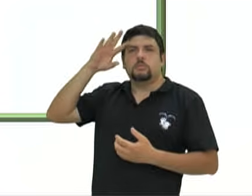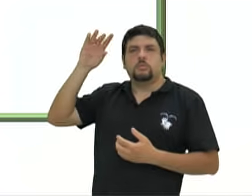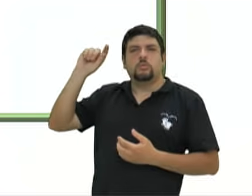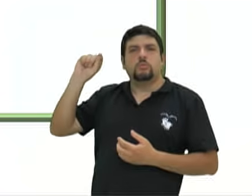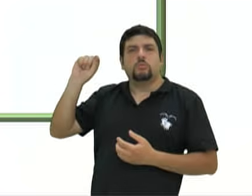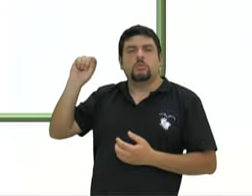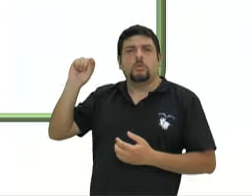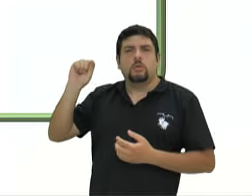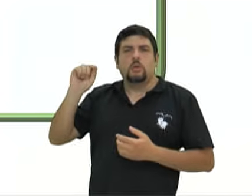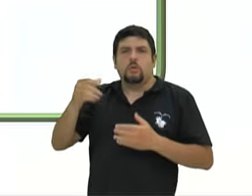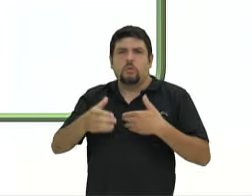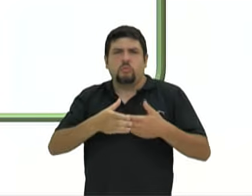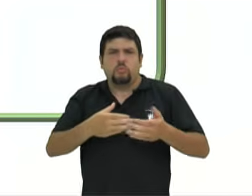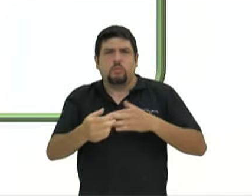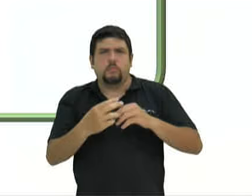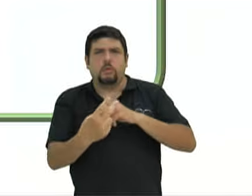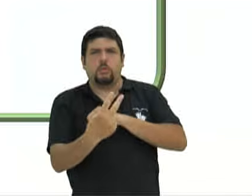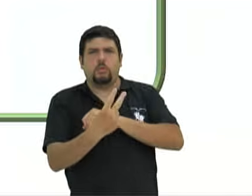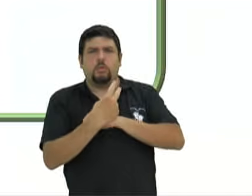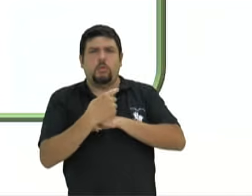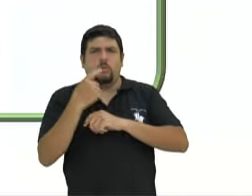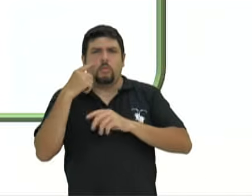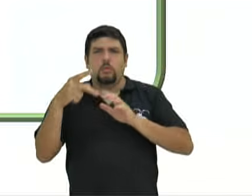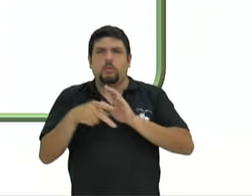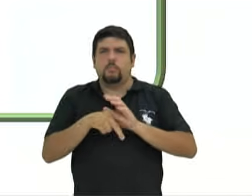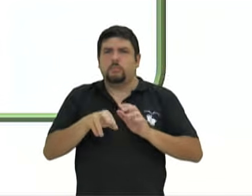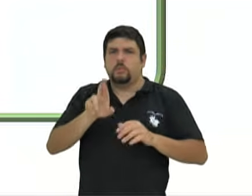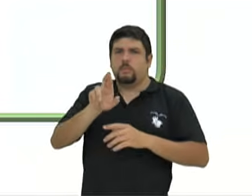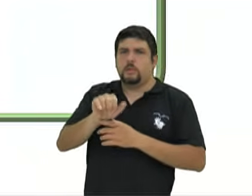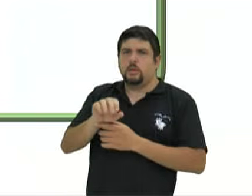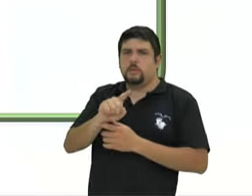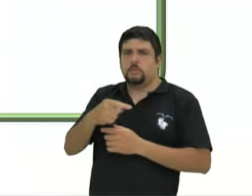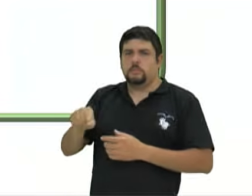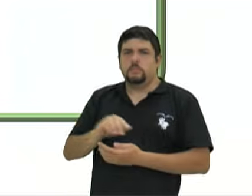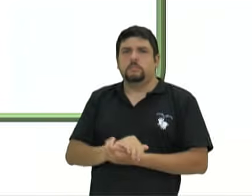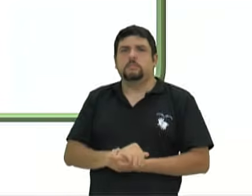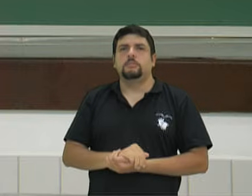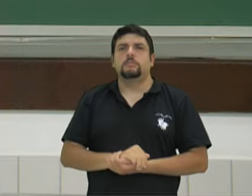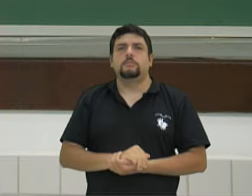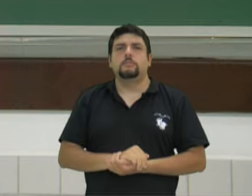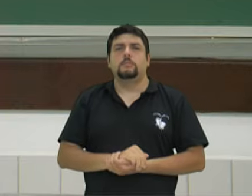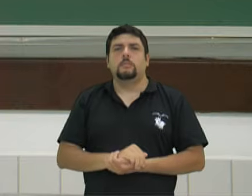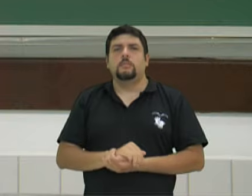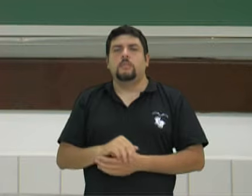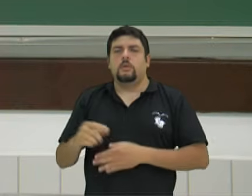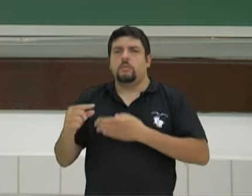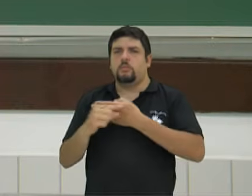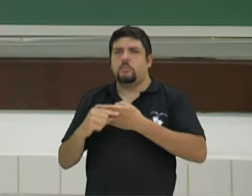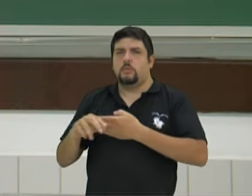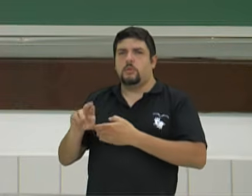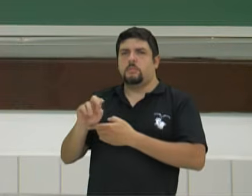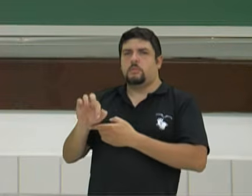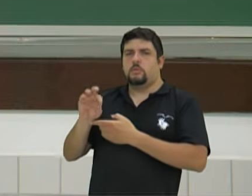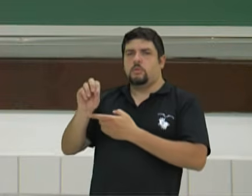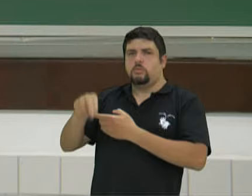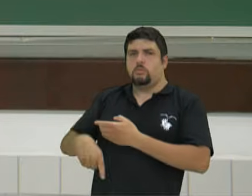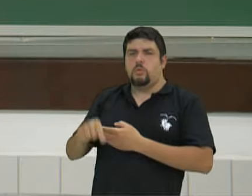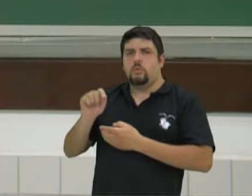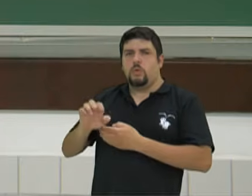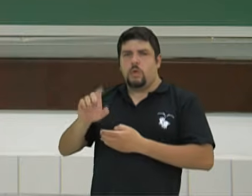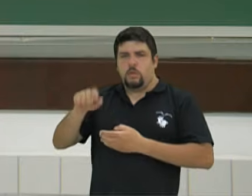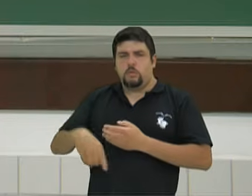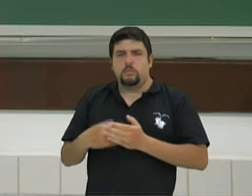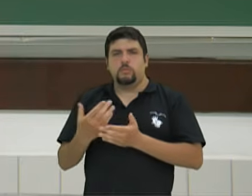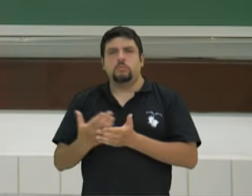qualquer vigilância exercida pela razão. André Breton, né, o Breton, que é o autor do Manifesto Surrealista, era escritor,